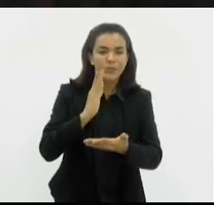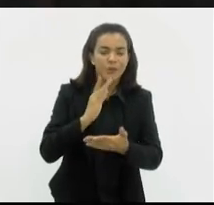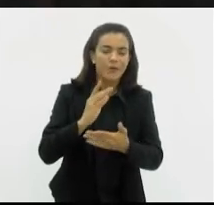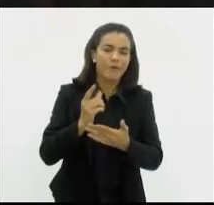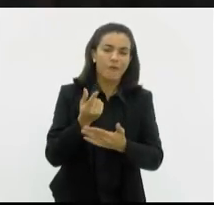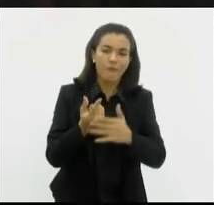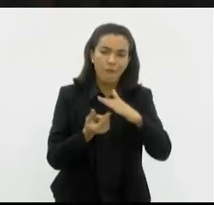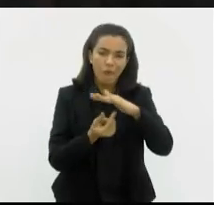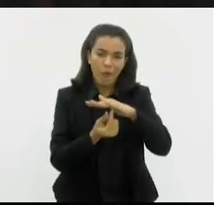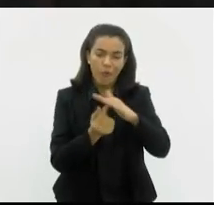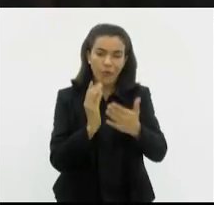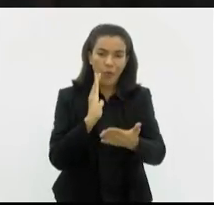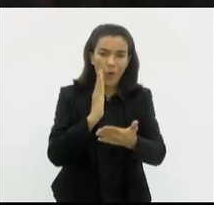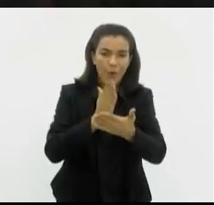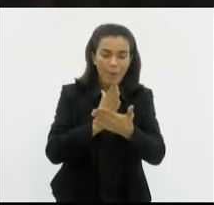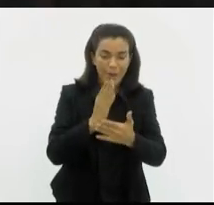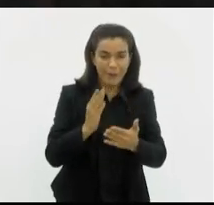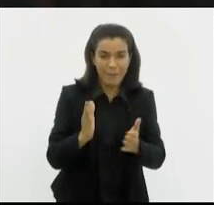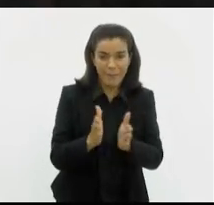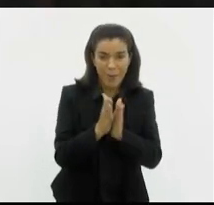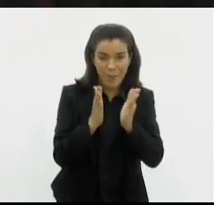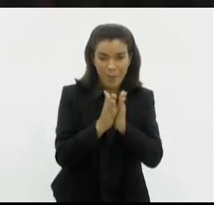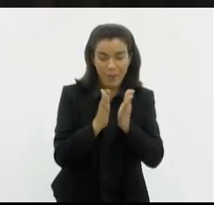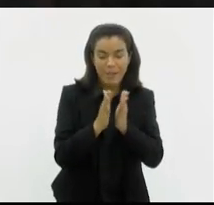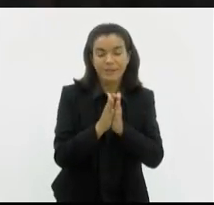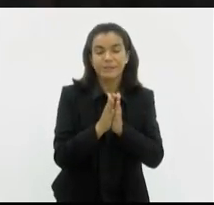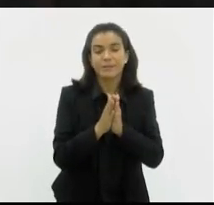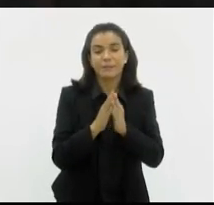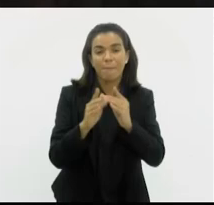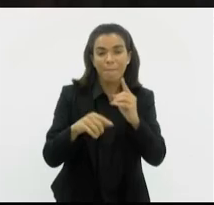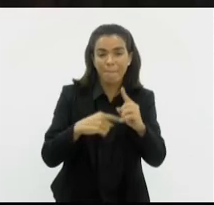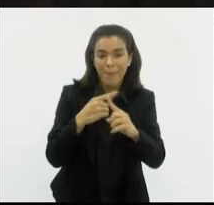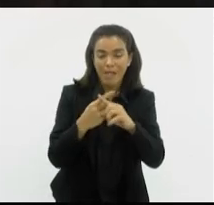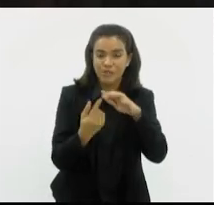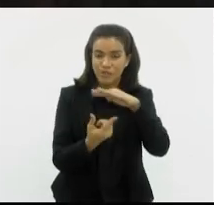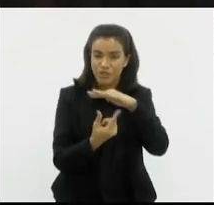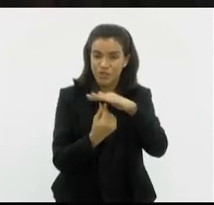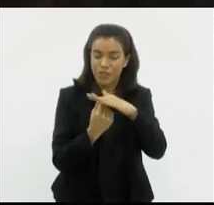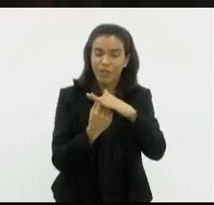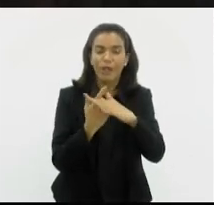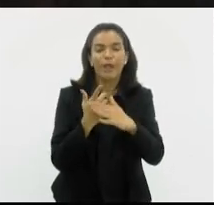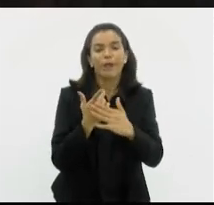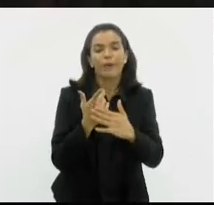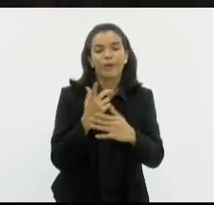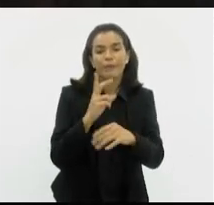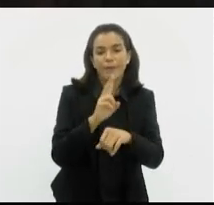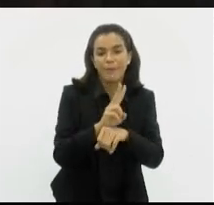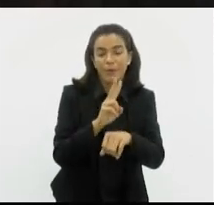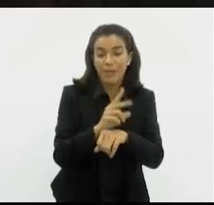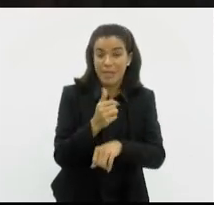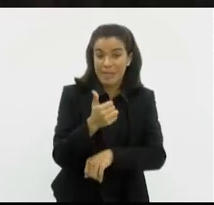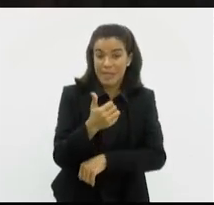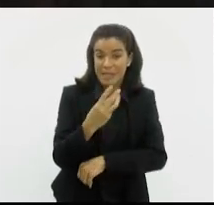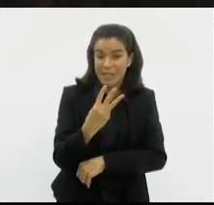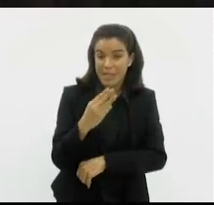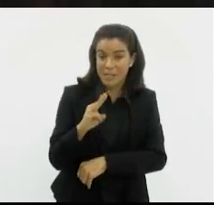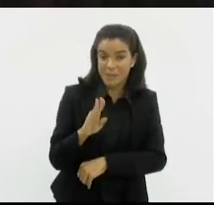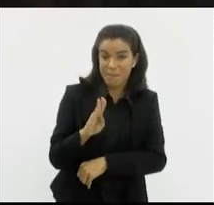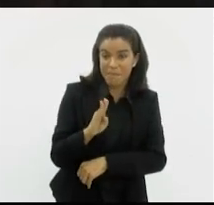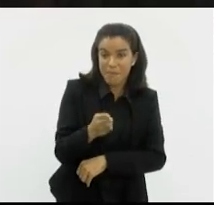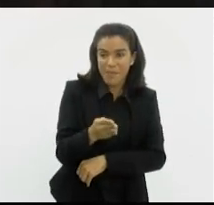de Fundo Orçamentário Temporário, são todos do ICMS, 13 bilhões e